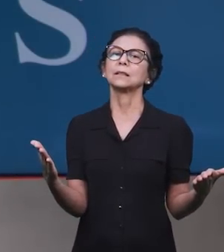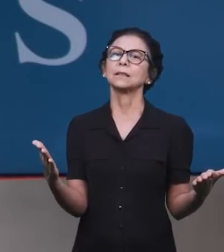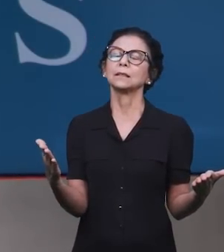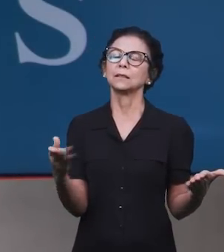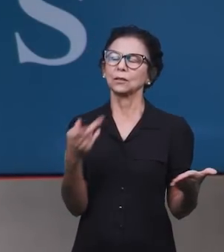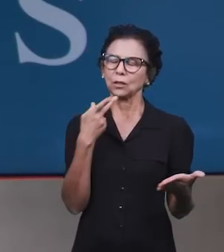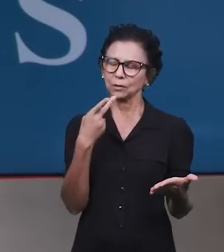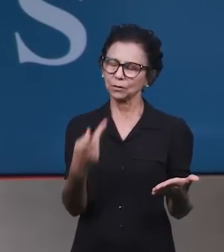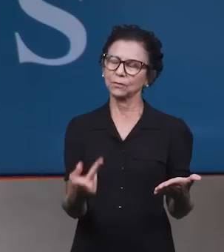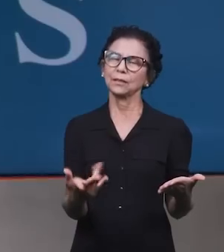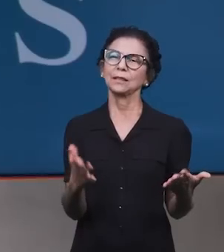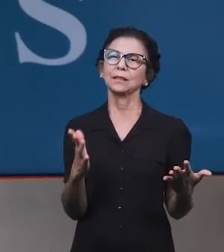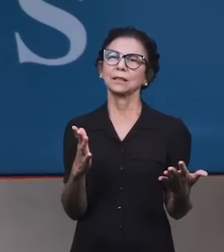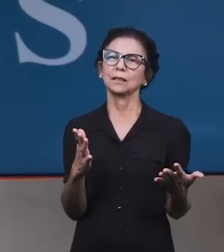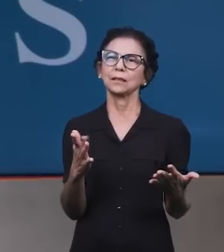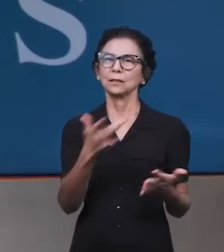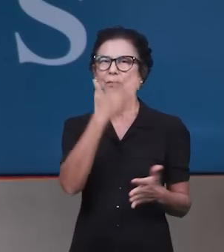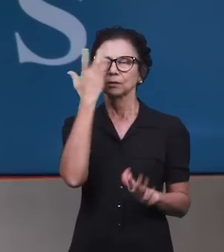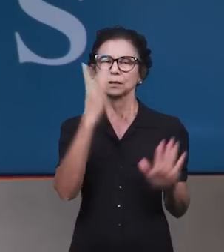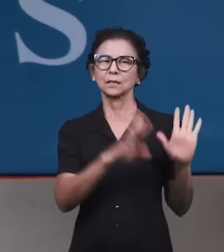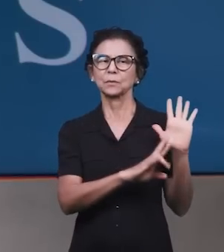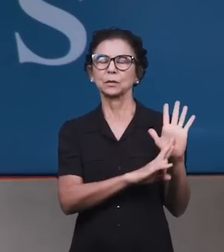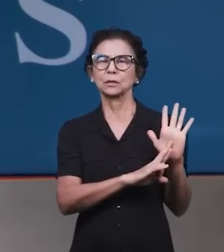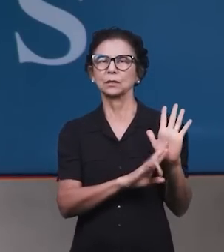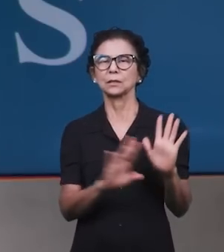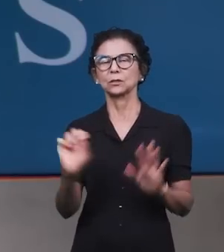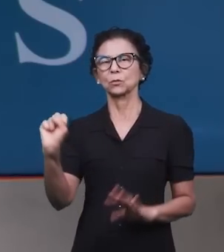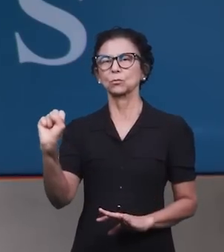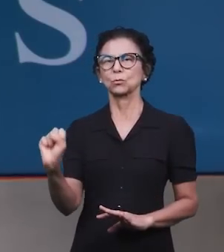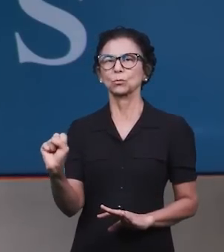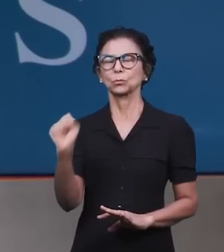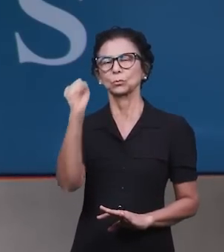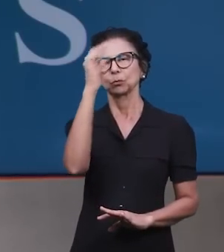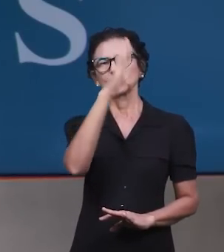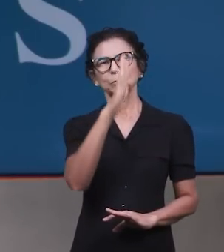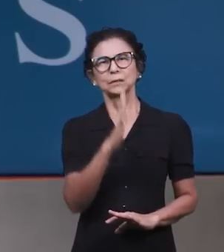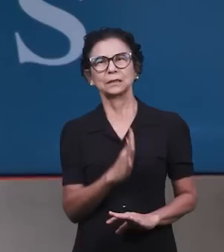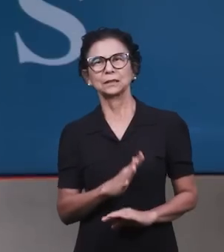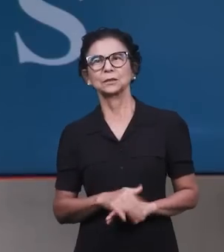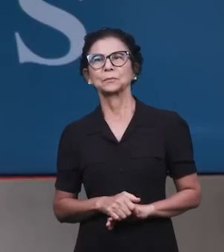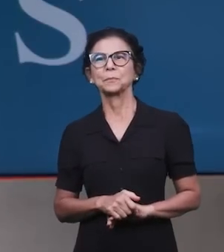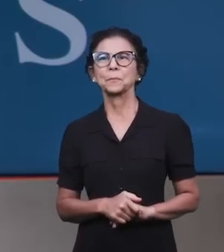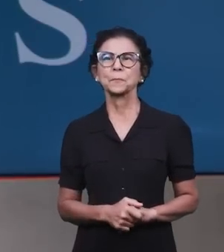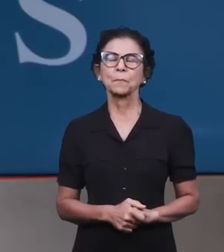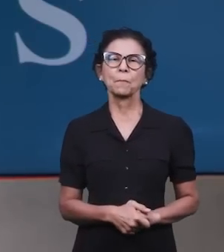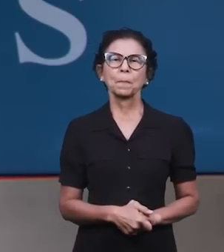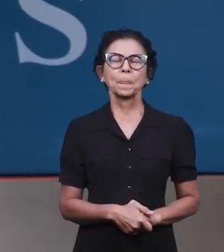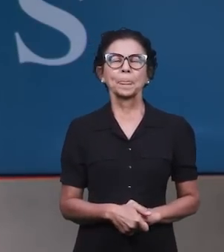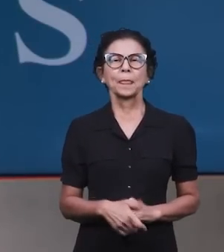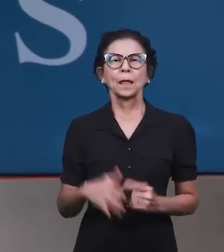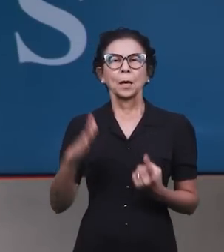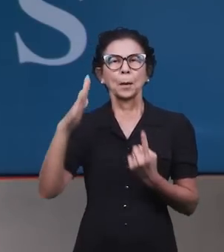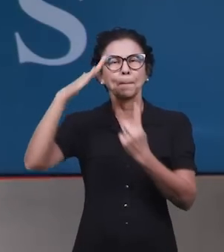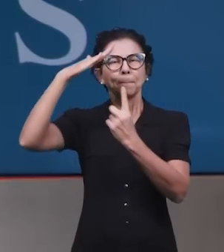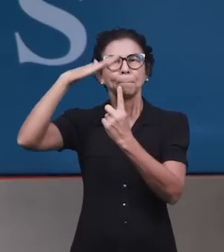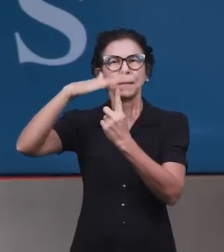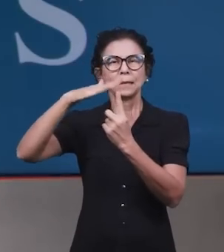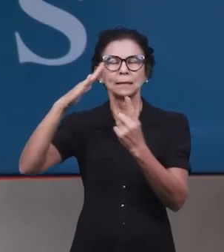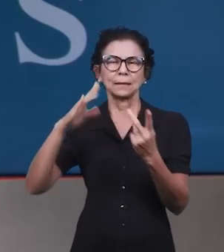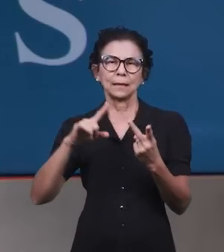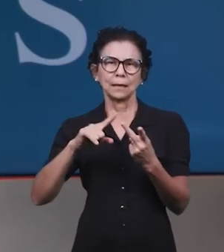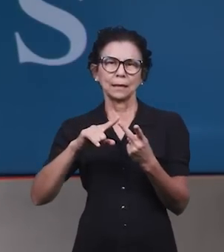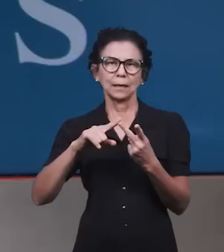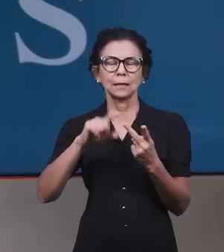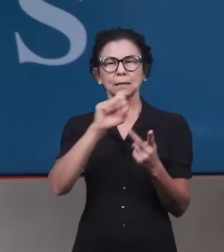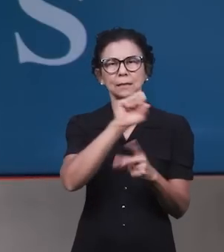você, nós vamos falar com os nossos correspondentes da região sul do Brasil. Nós vamos falar aí, ó, sobre o Paraná, vamos falar sobre Santa